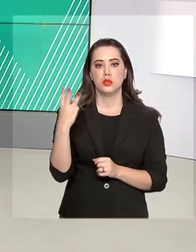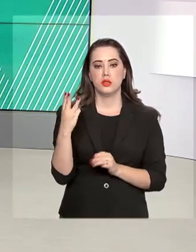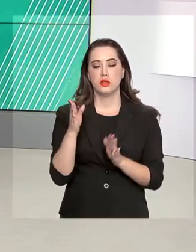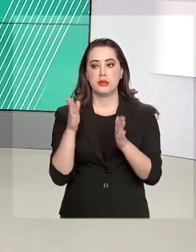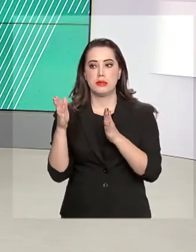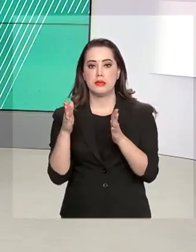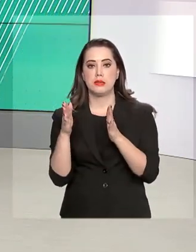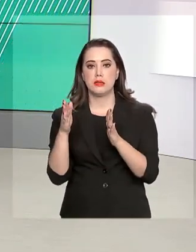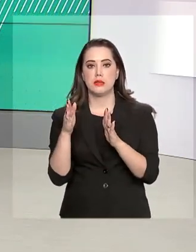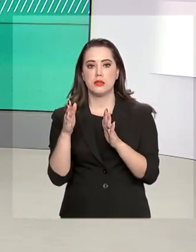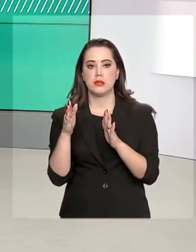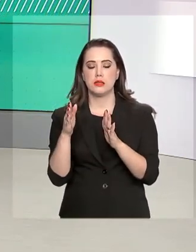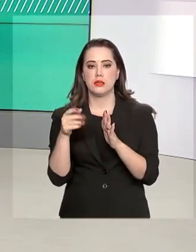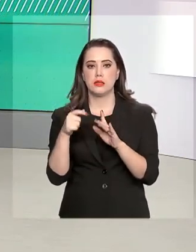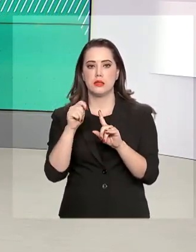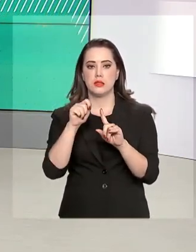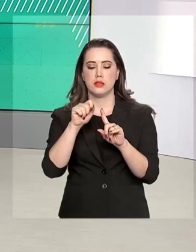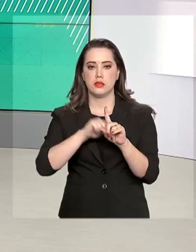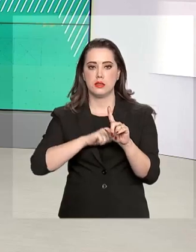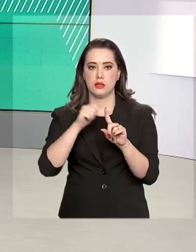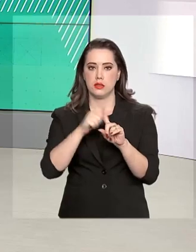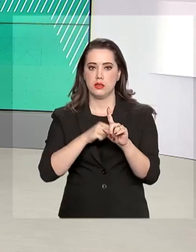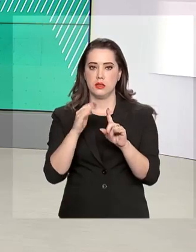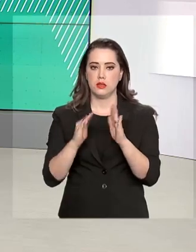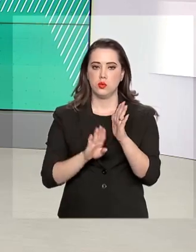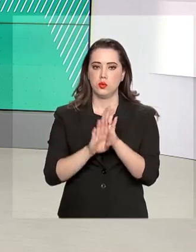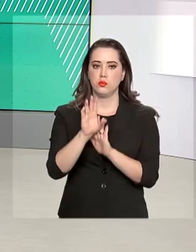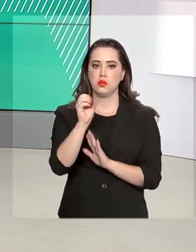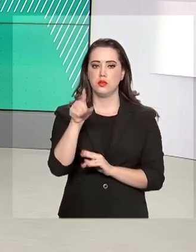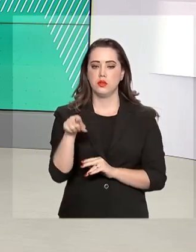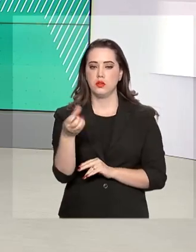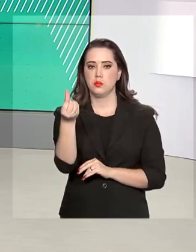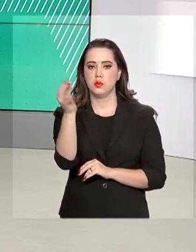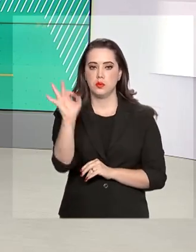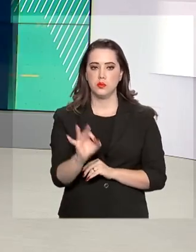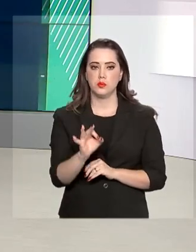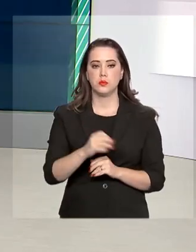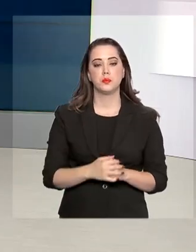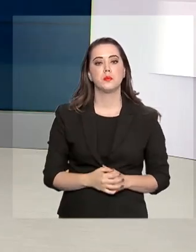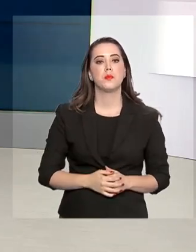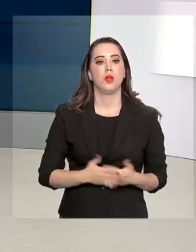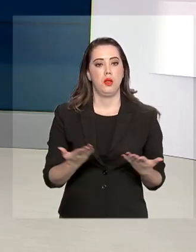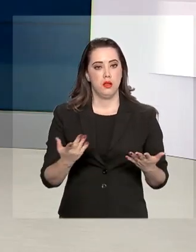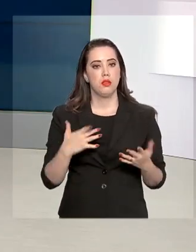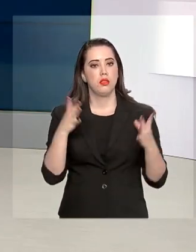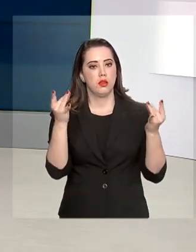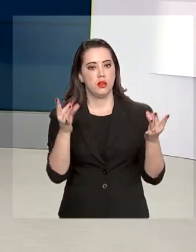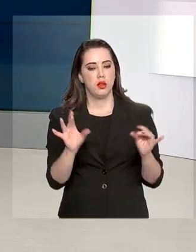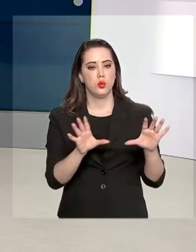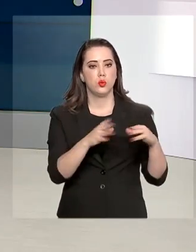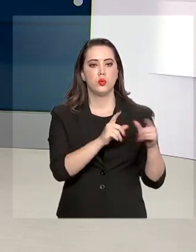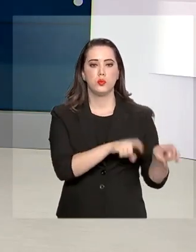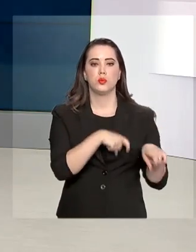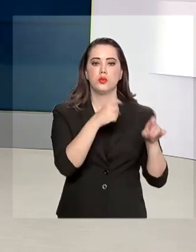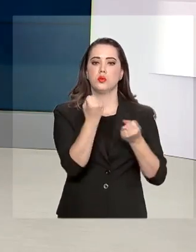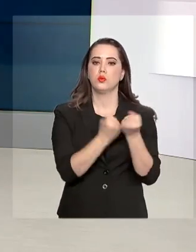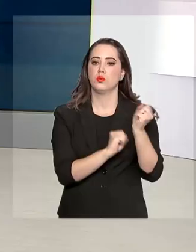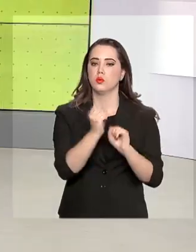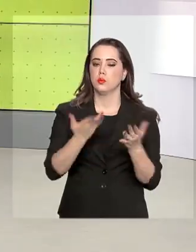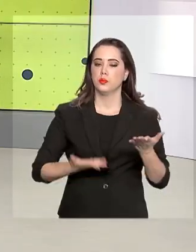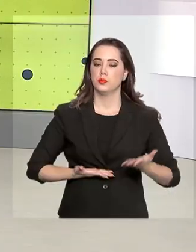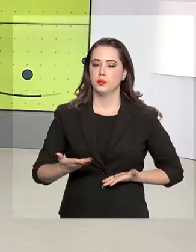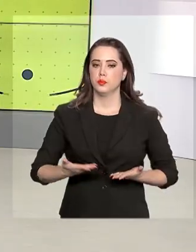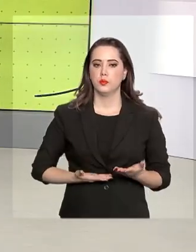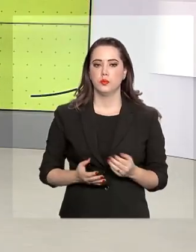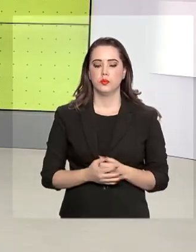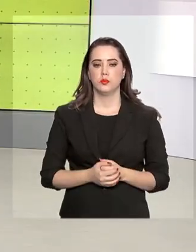cresceu 0,6% na comparação com o segundo trimestre, com destaque para os setores da agropecuária, indústria